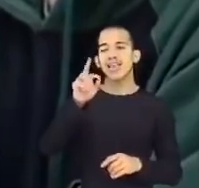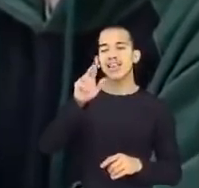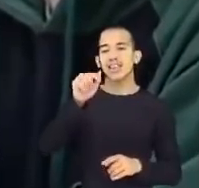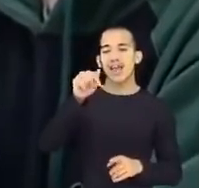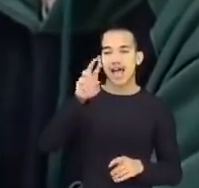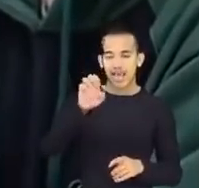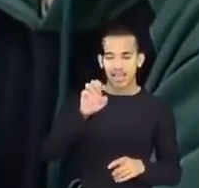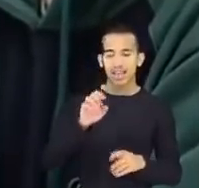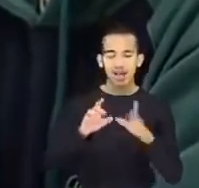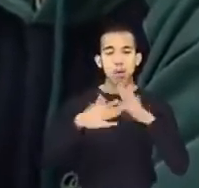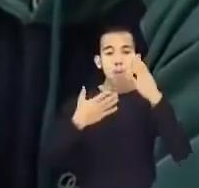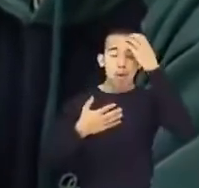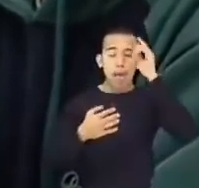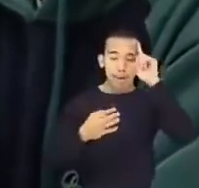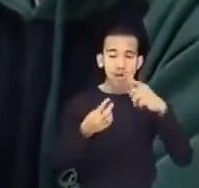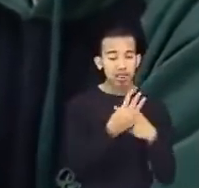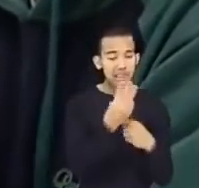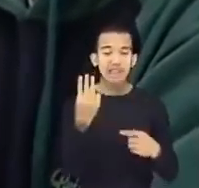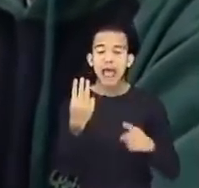três. Quando o rei olhou, quantos tinham?